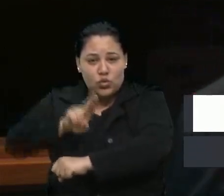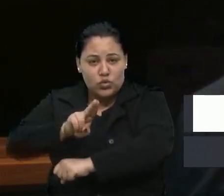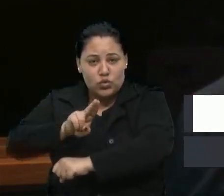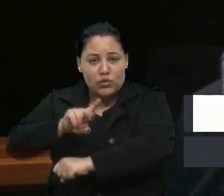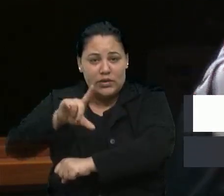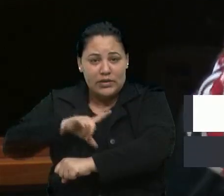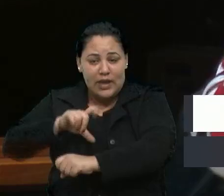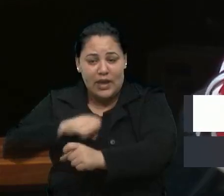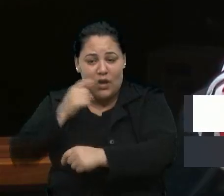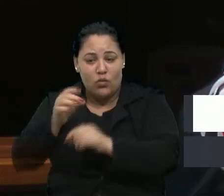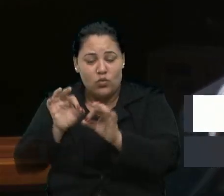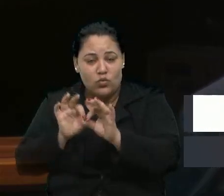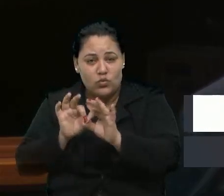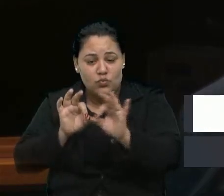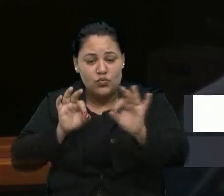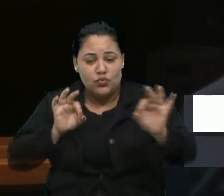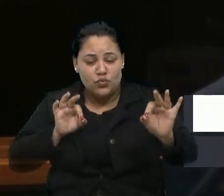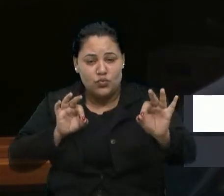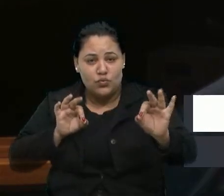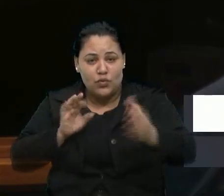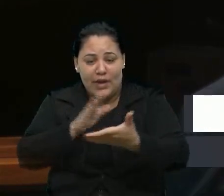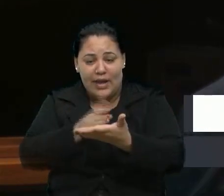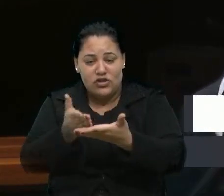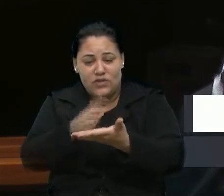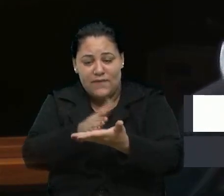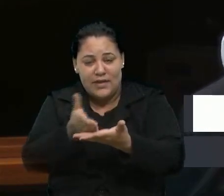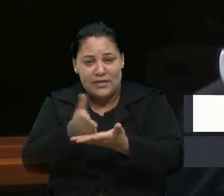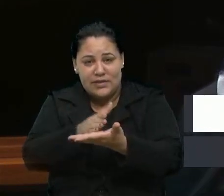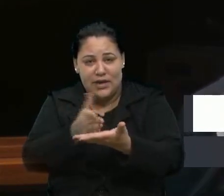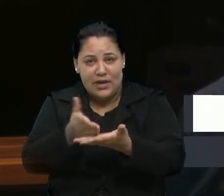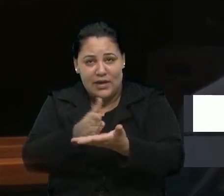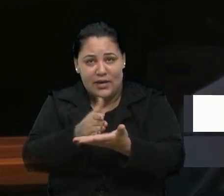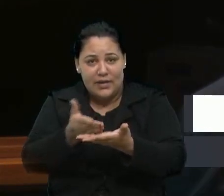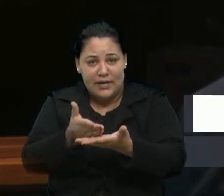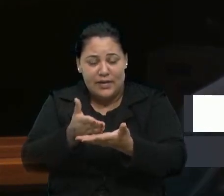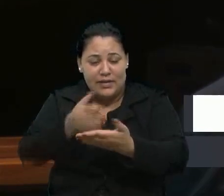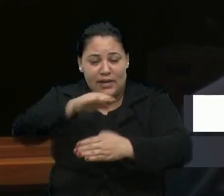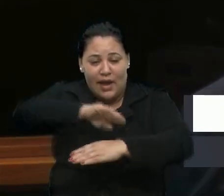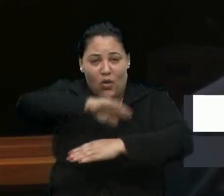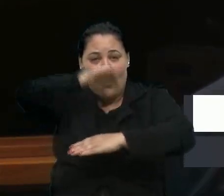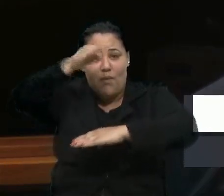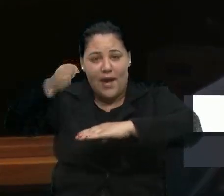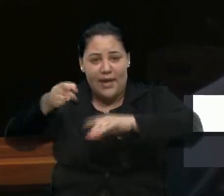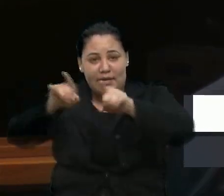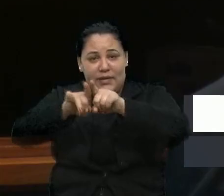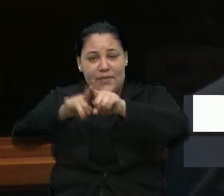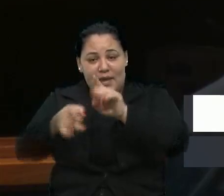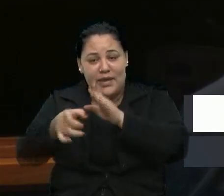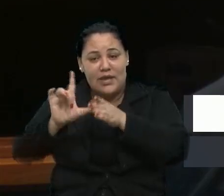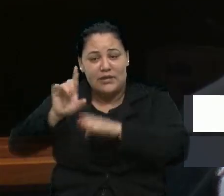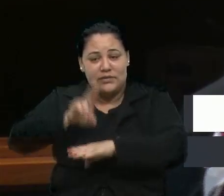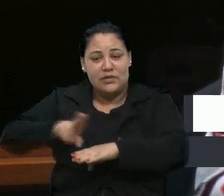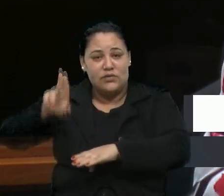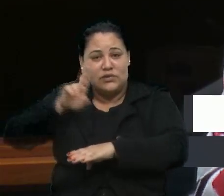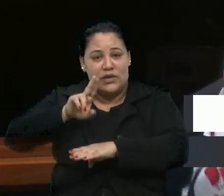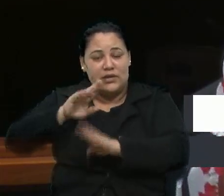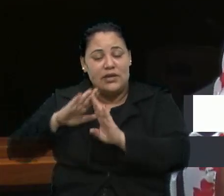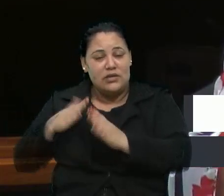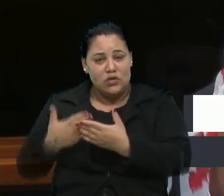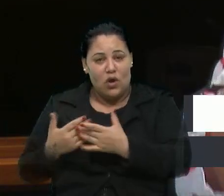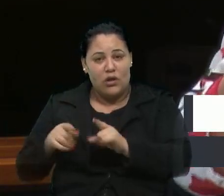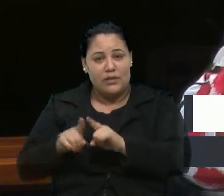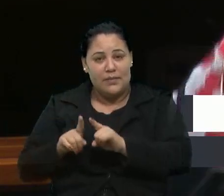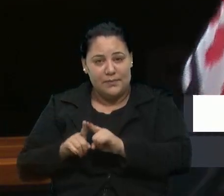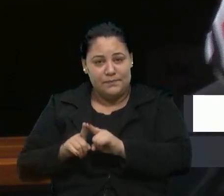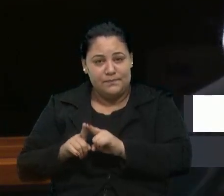metros na divisa também da quadra coberta que já era utilizada pela escola. Então,